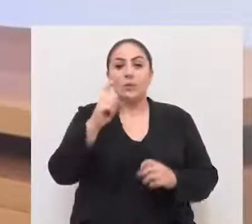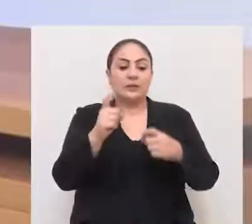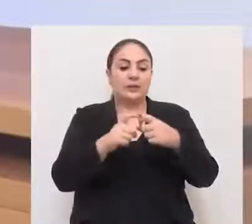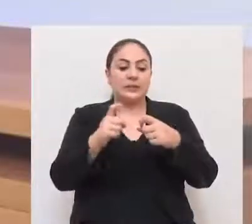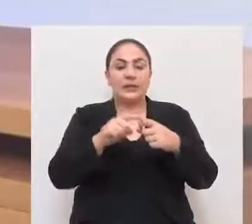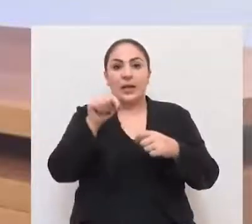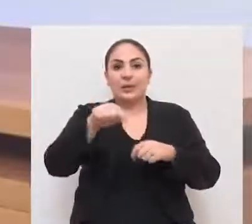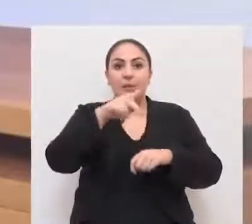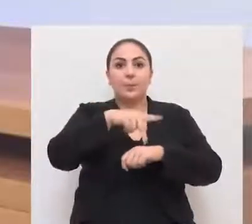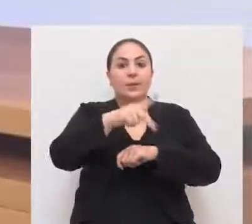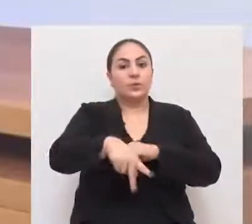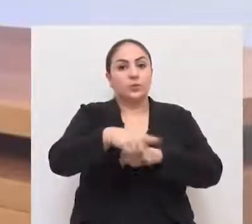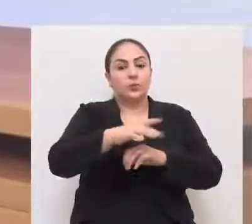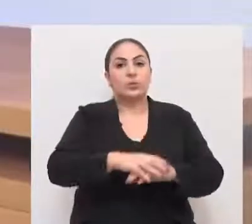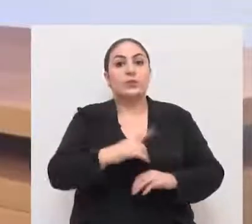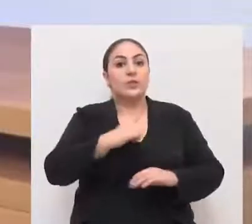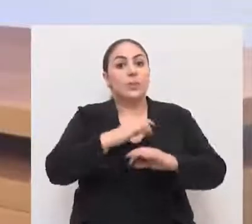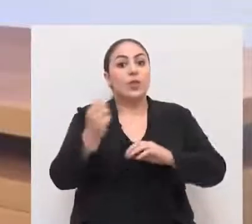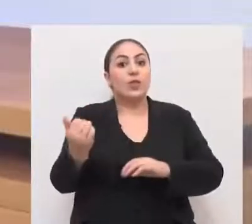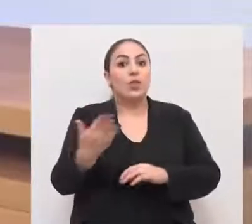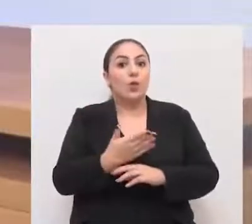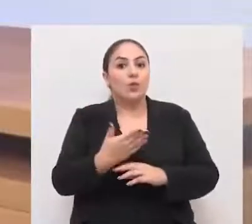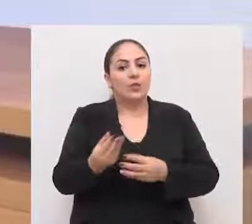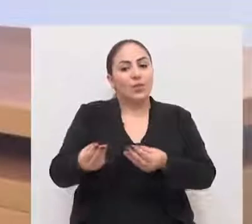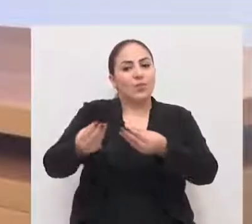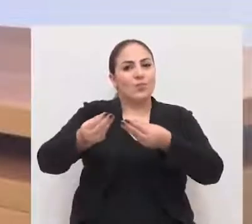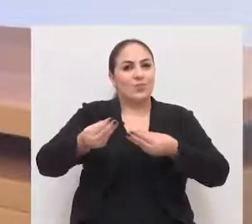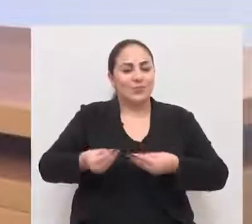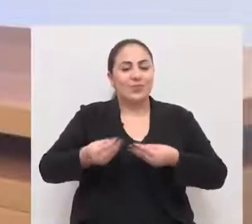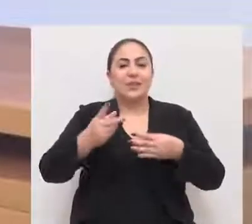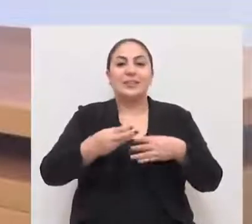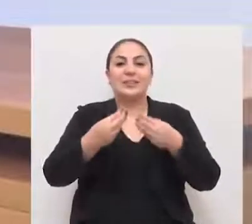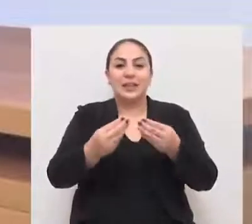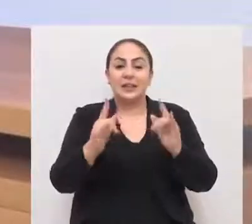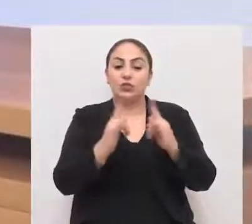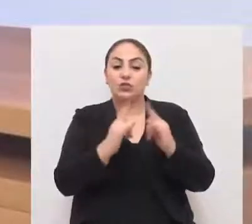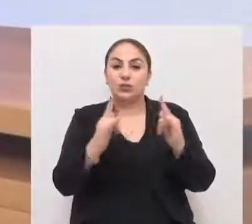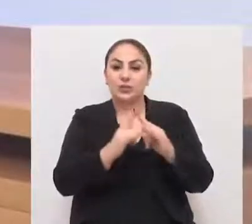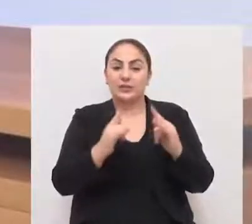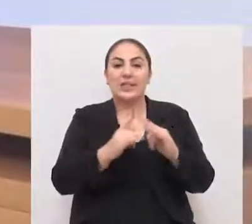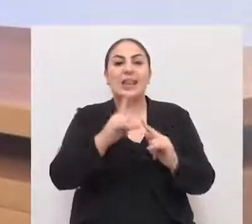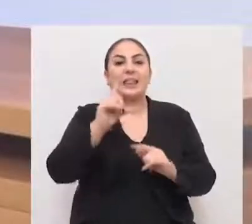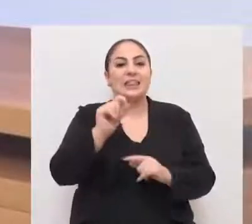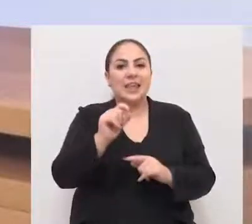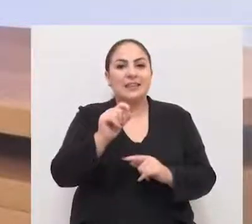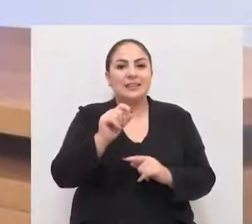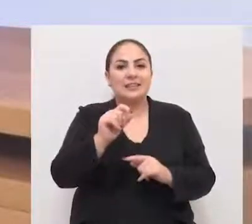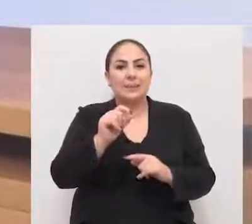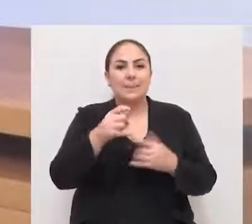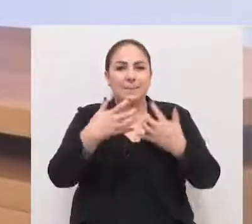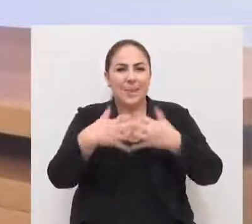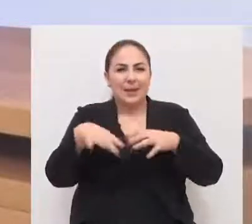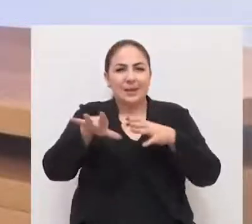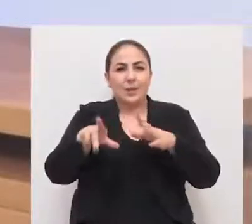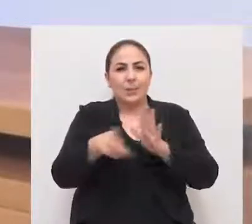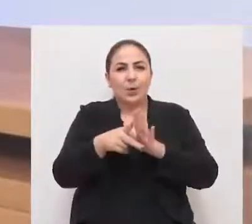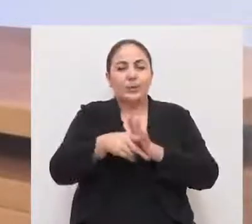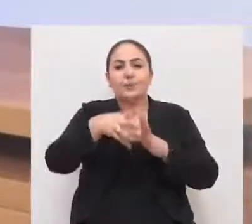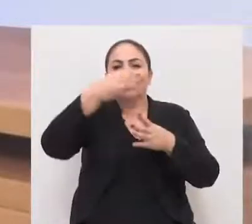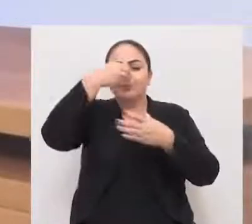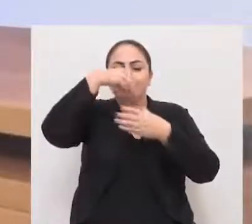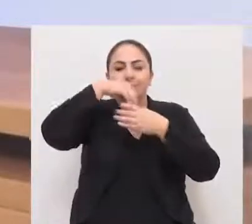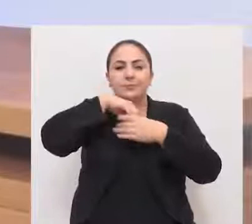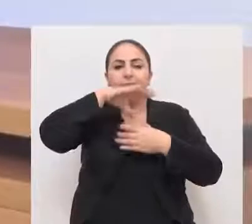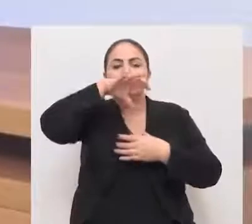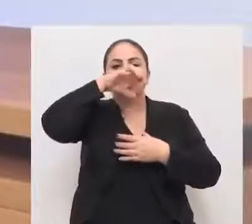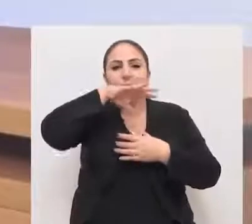O Hospital de Clínicas aqui de Passo Fundo recebeu uma nova doação. Foram entregues à instituição 10 respiradores que